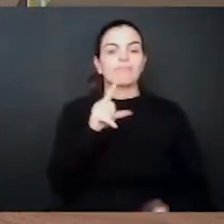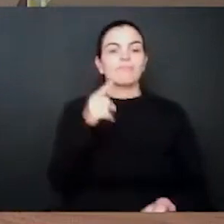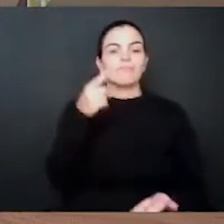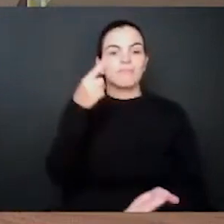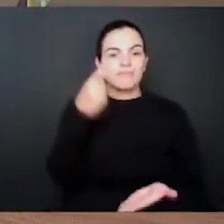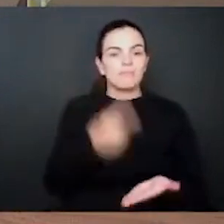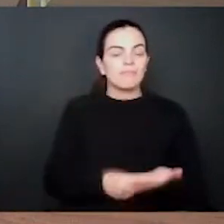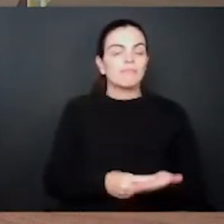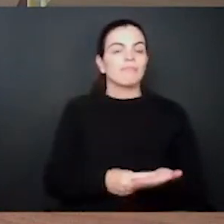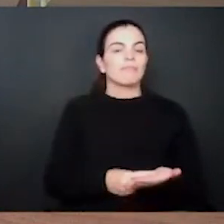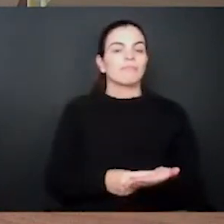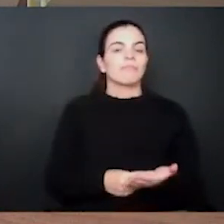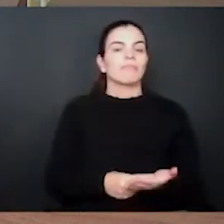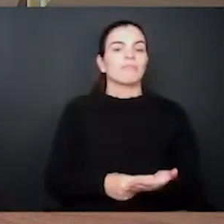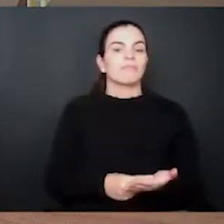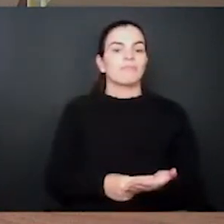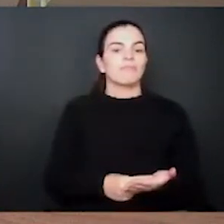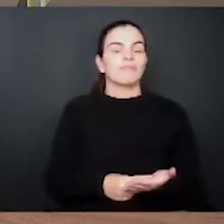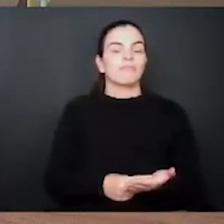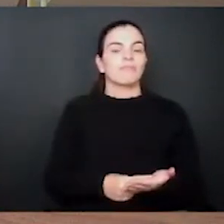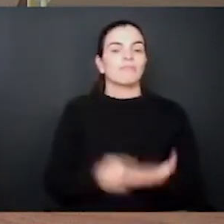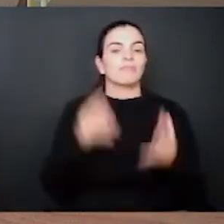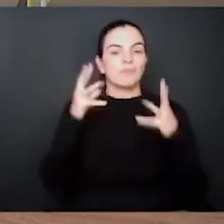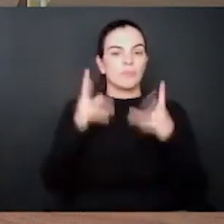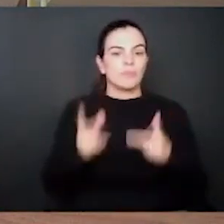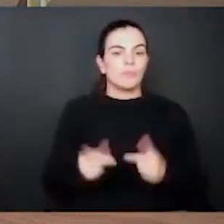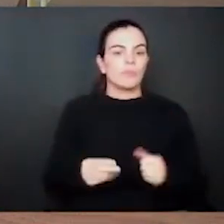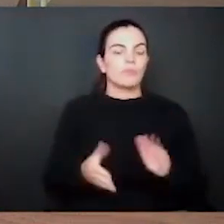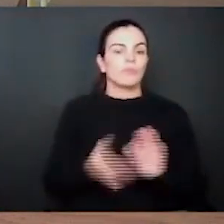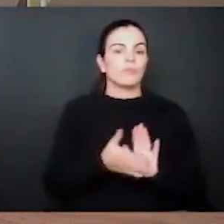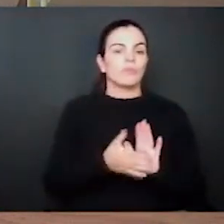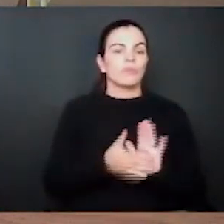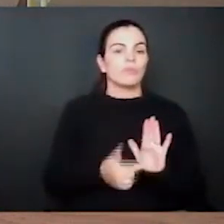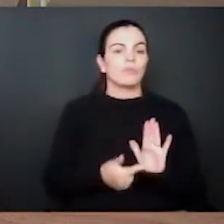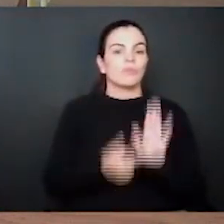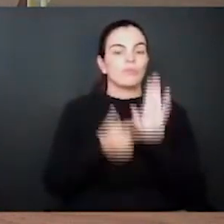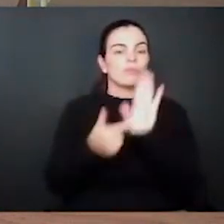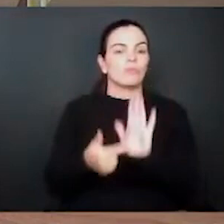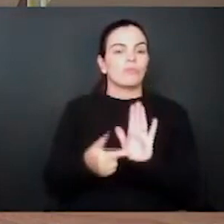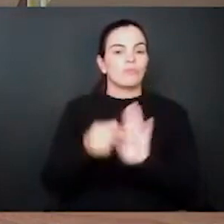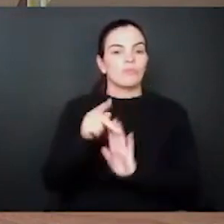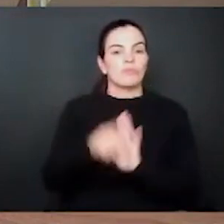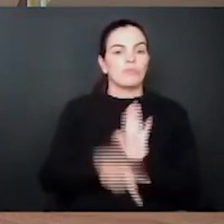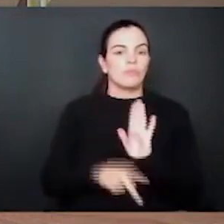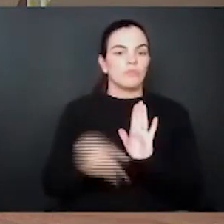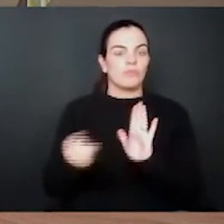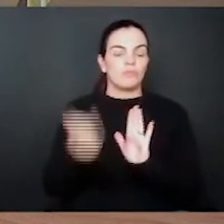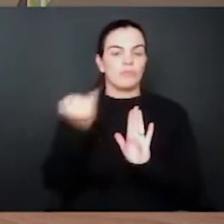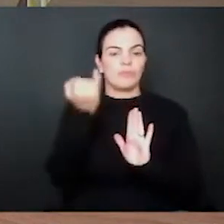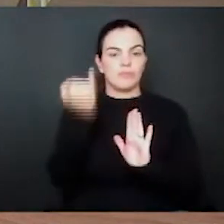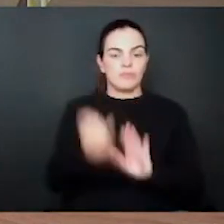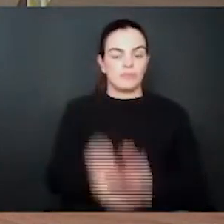todas essas iniciativas e apresentar esse plano que é tão importante para nós.